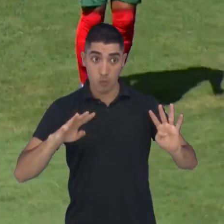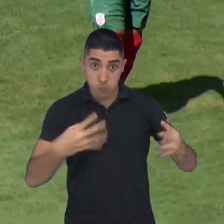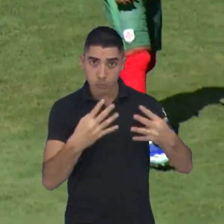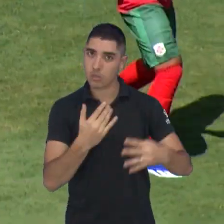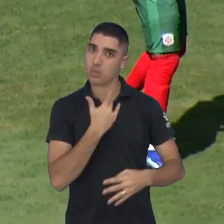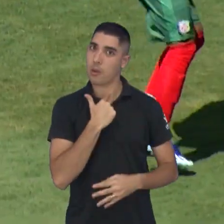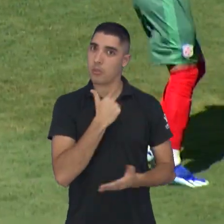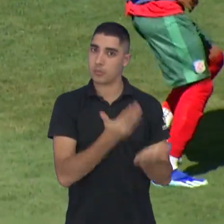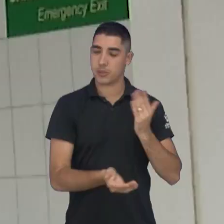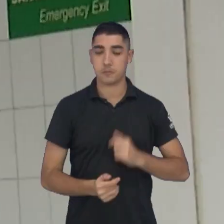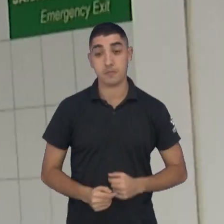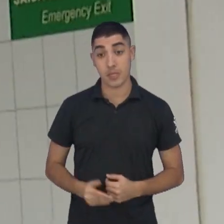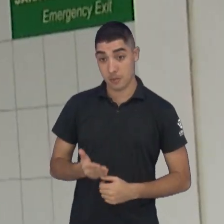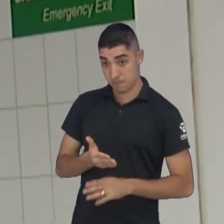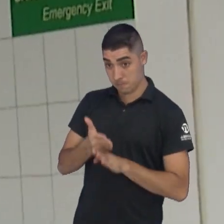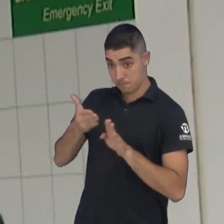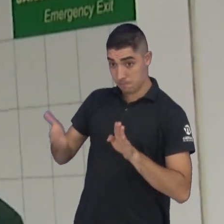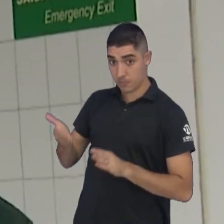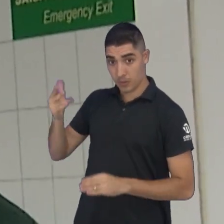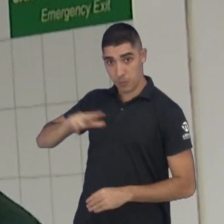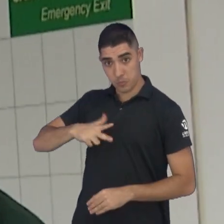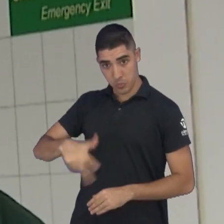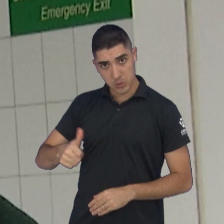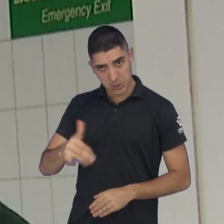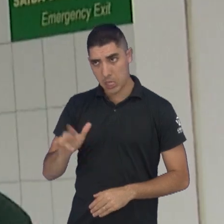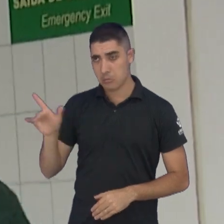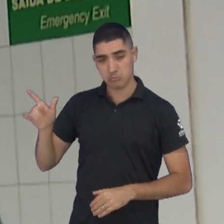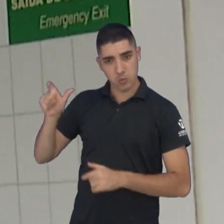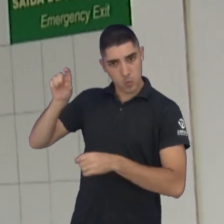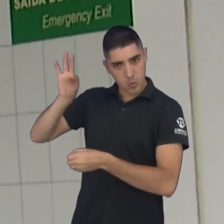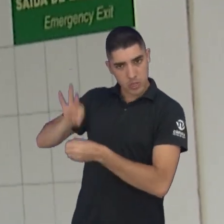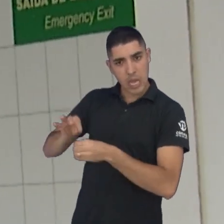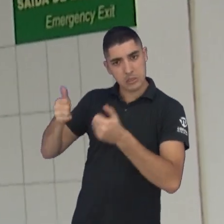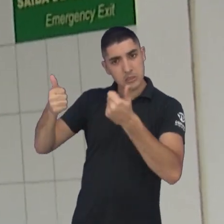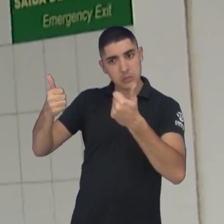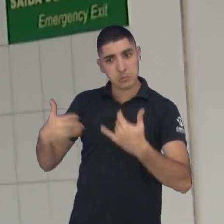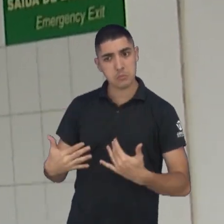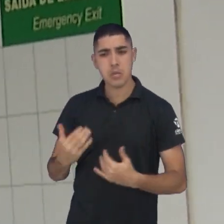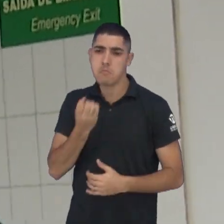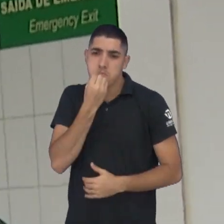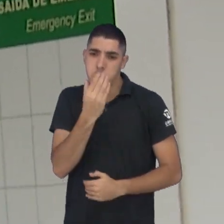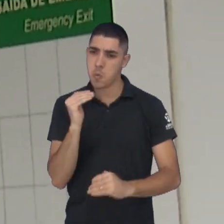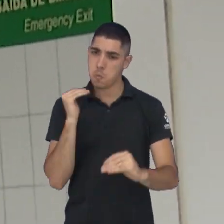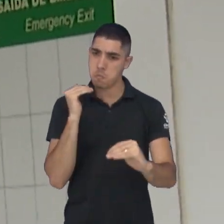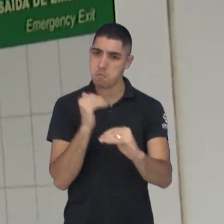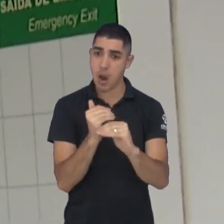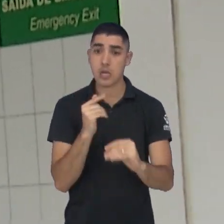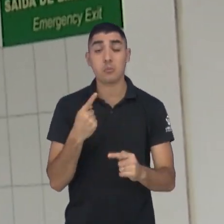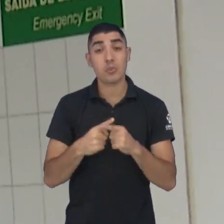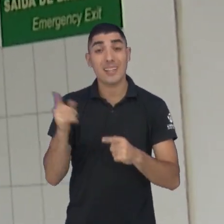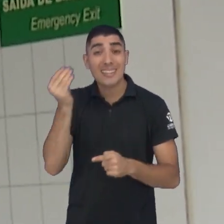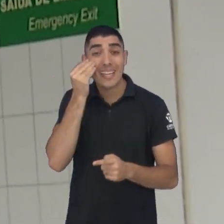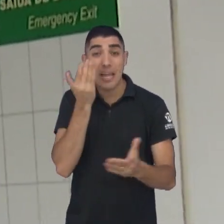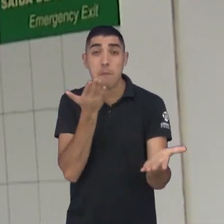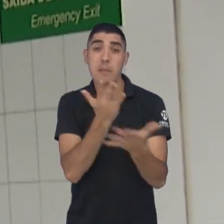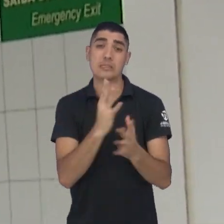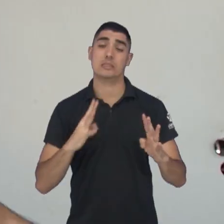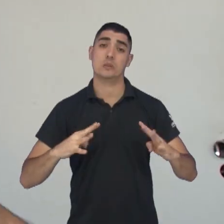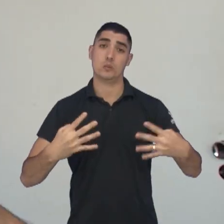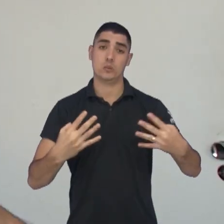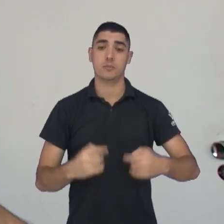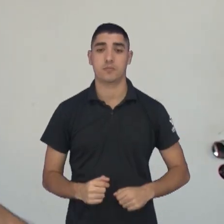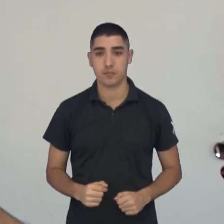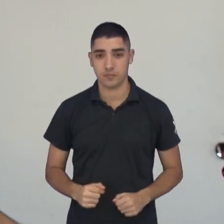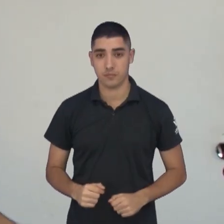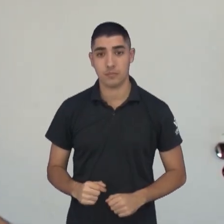lados da Lusa Santista, Sérgio Guedes valorizou o empate na busca pela classificação ao mata-mata da competição.